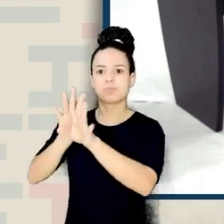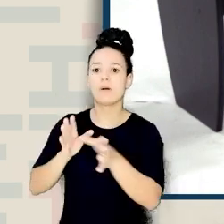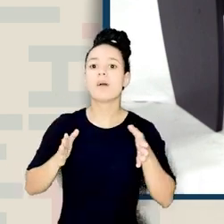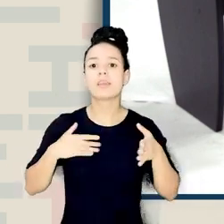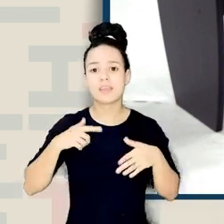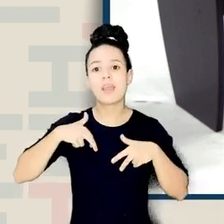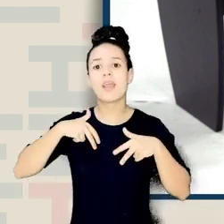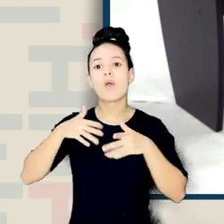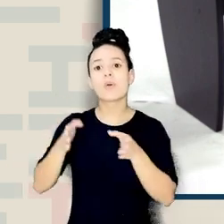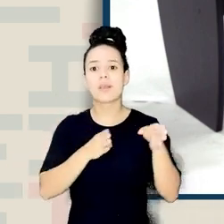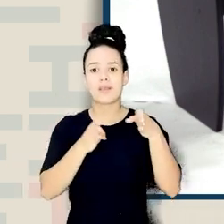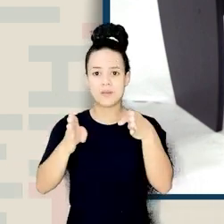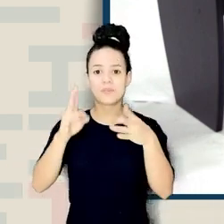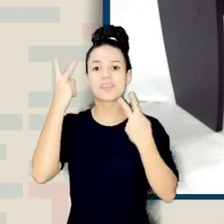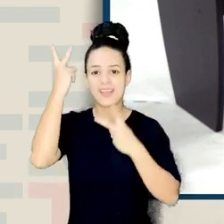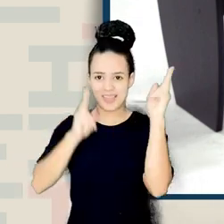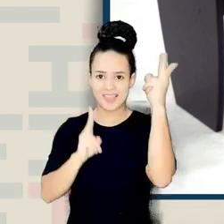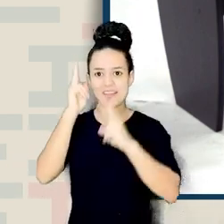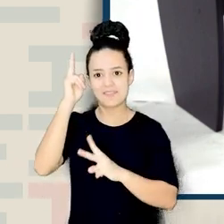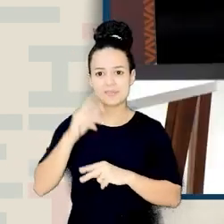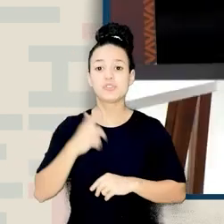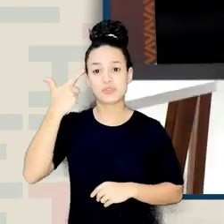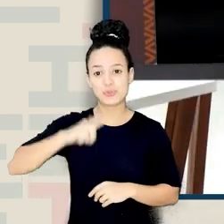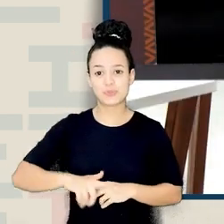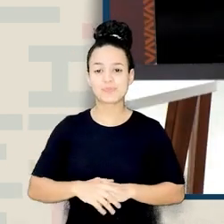carnaval. Novamente.